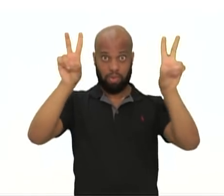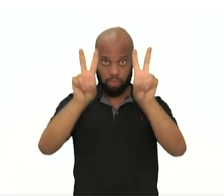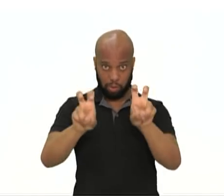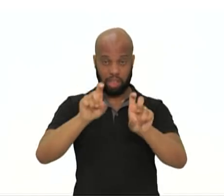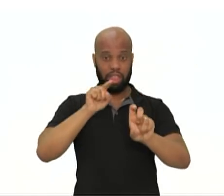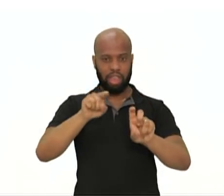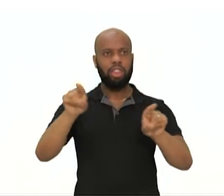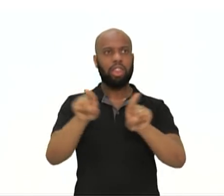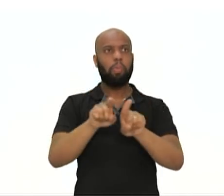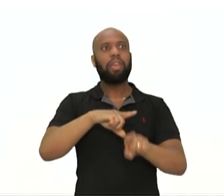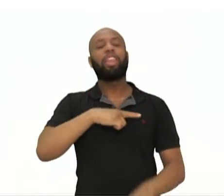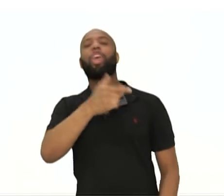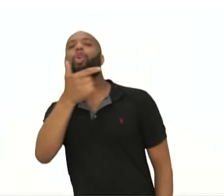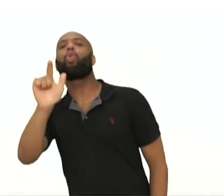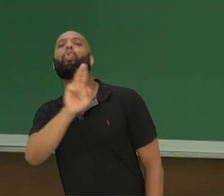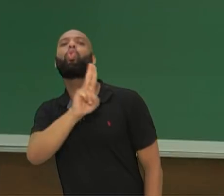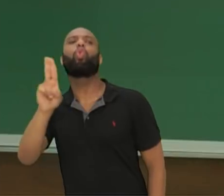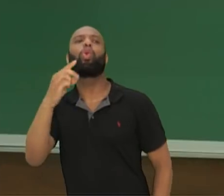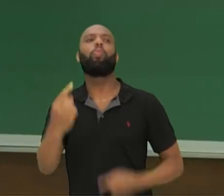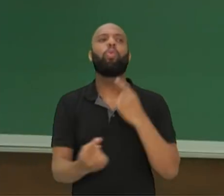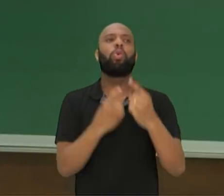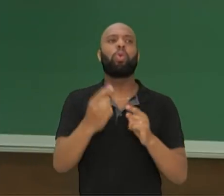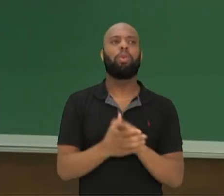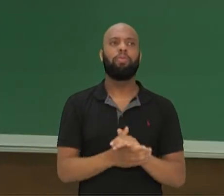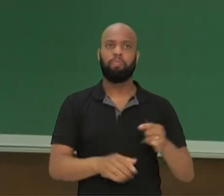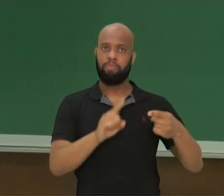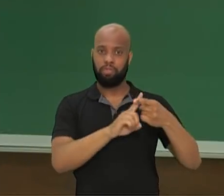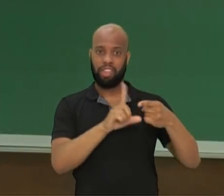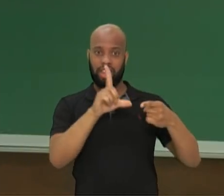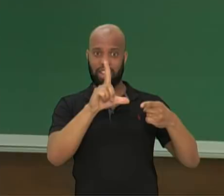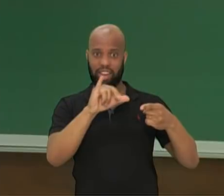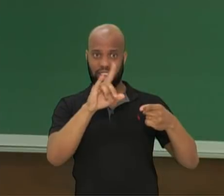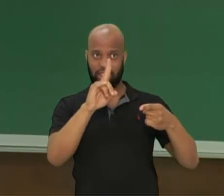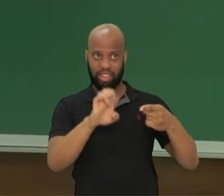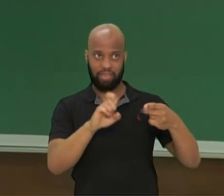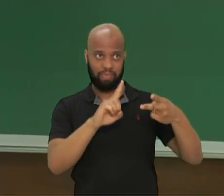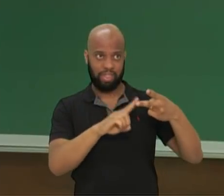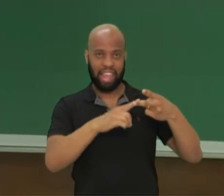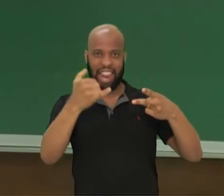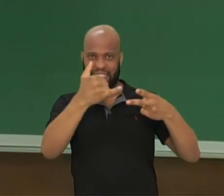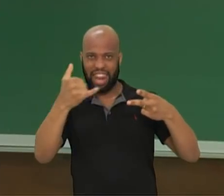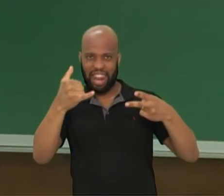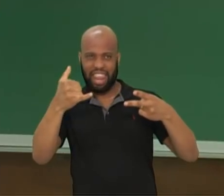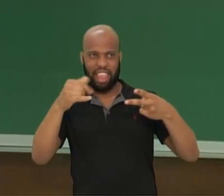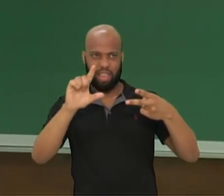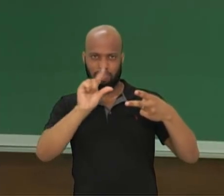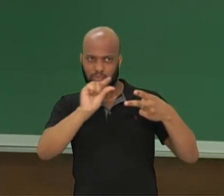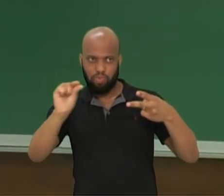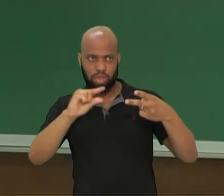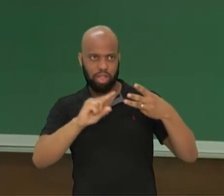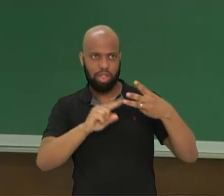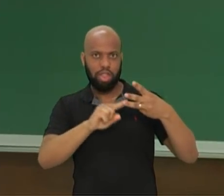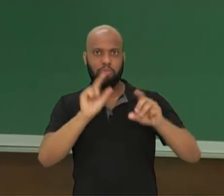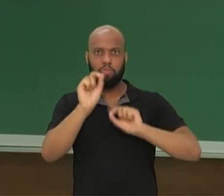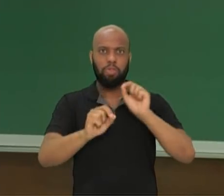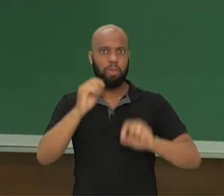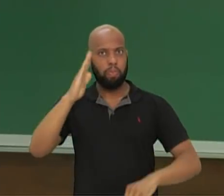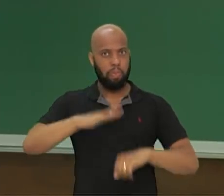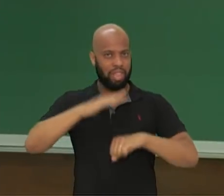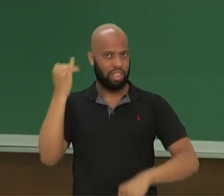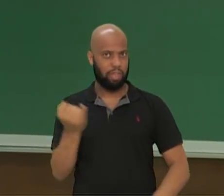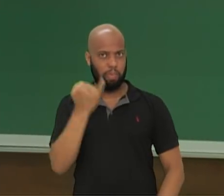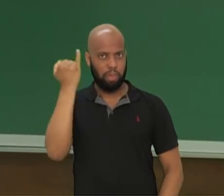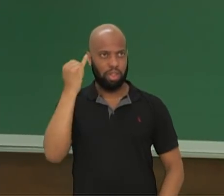é também chamado de, vamos lá? Lead, linha fina ou manchete?